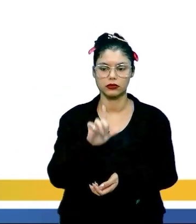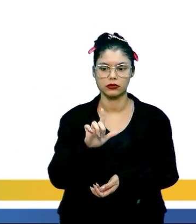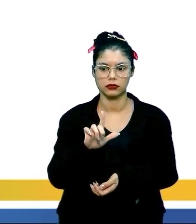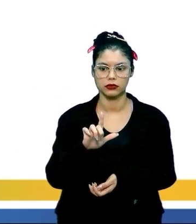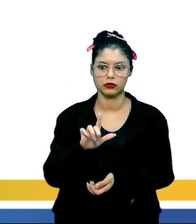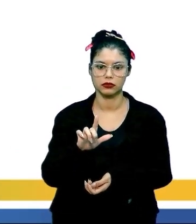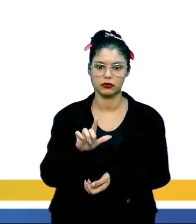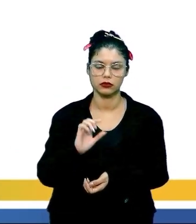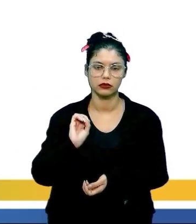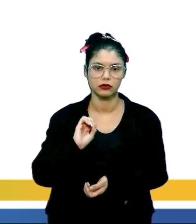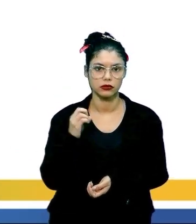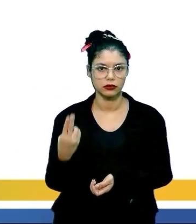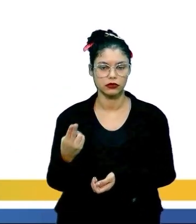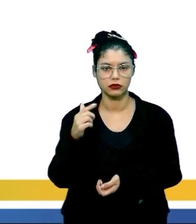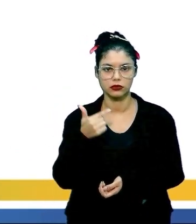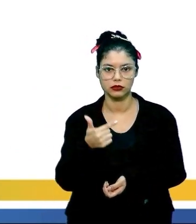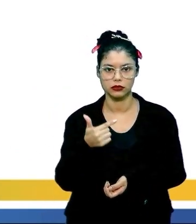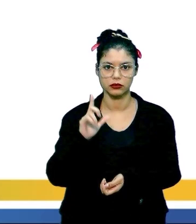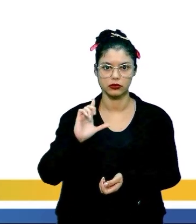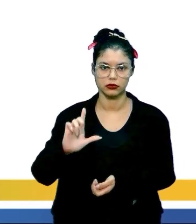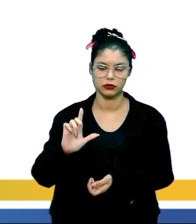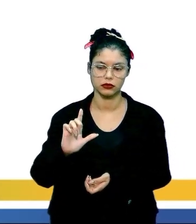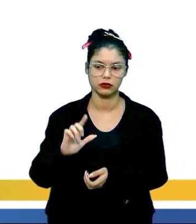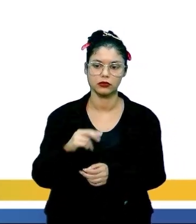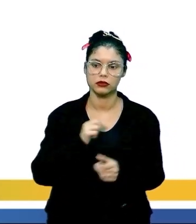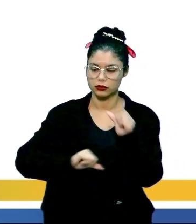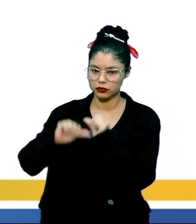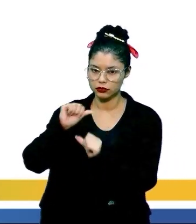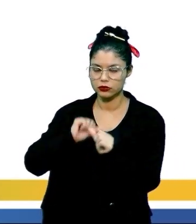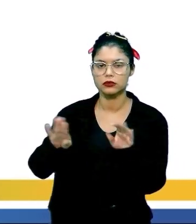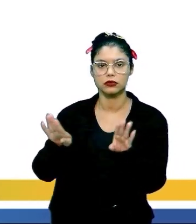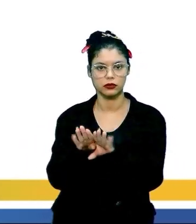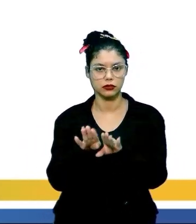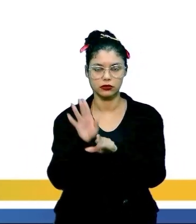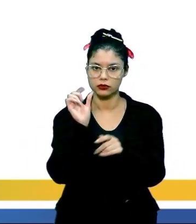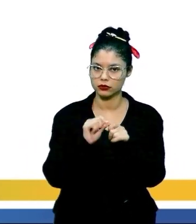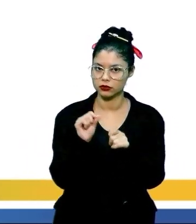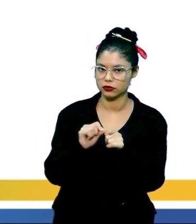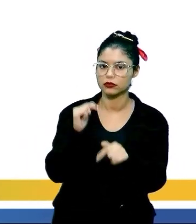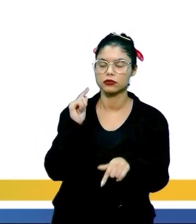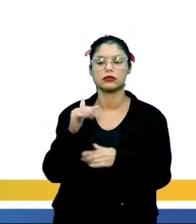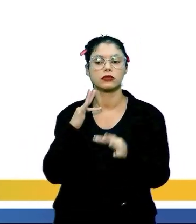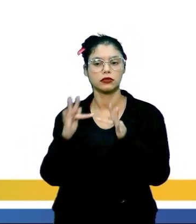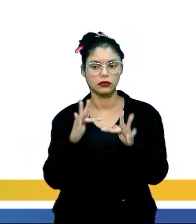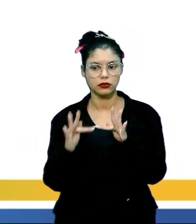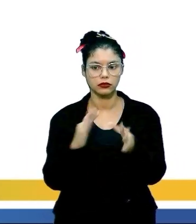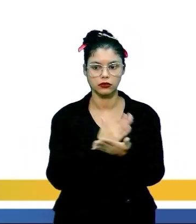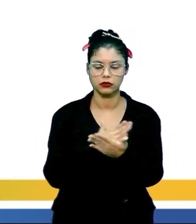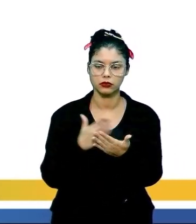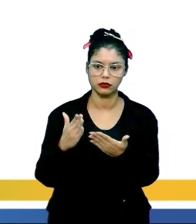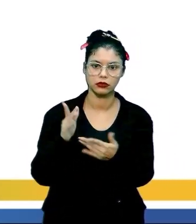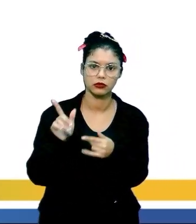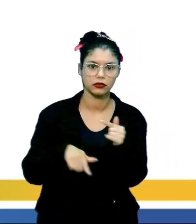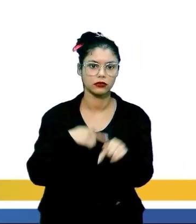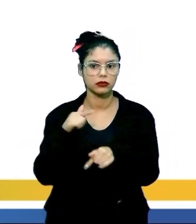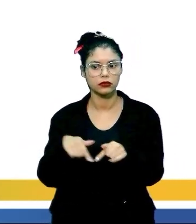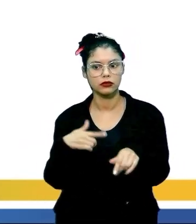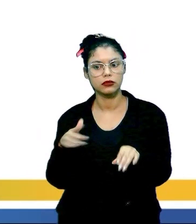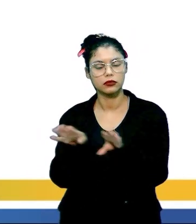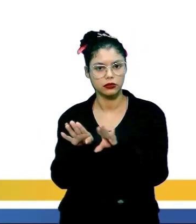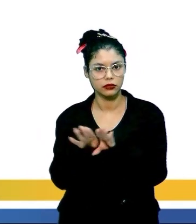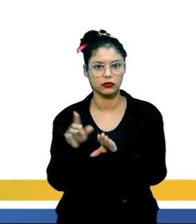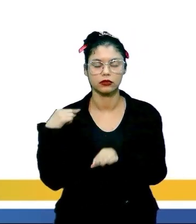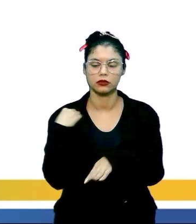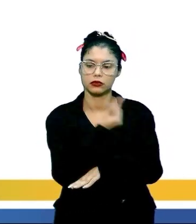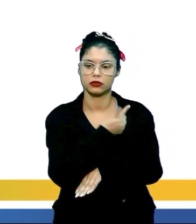ou litro. Então, essas transformações de unidade vocês fazem, né, nas aulas de física, no comecinho ali na aula de química. Então, se